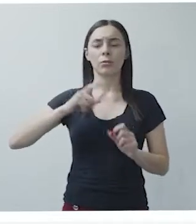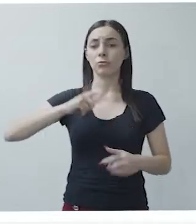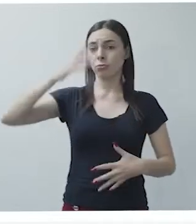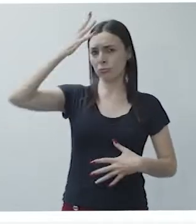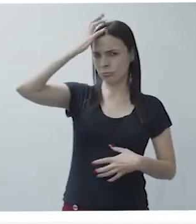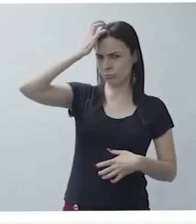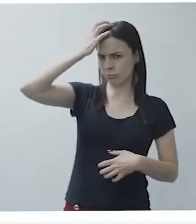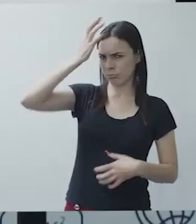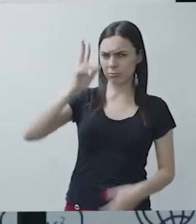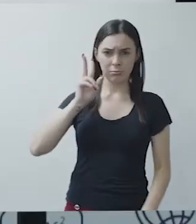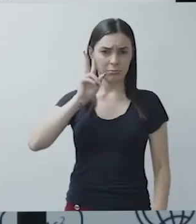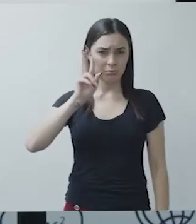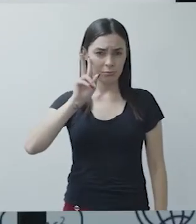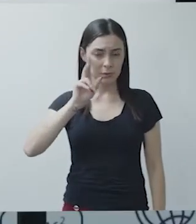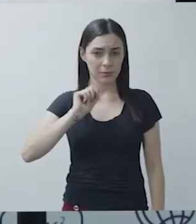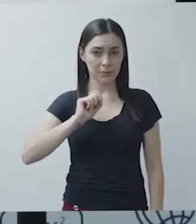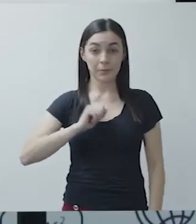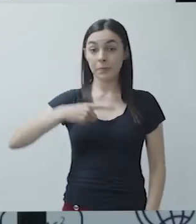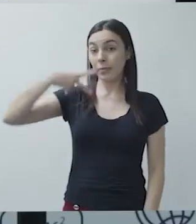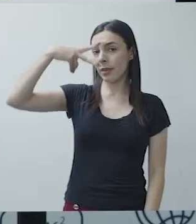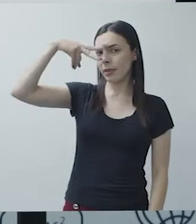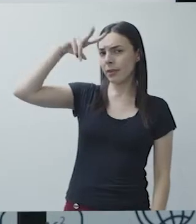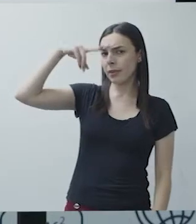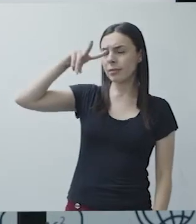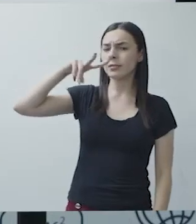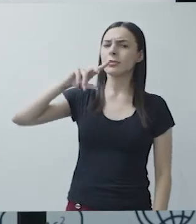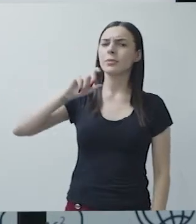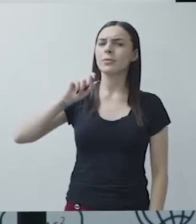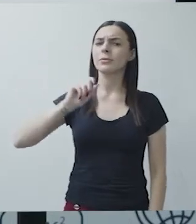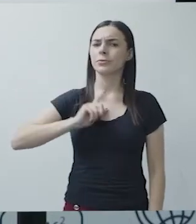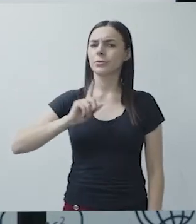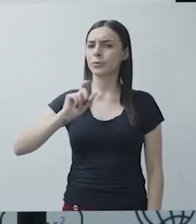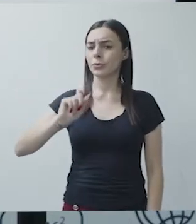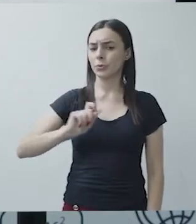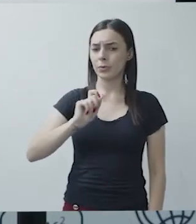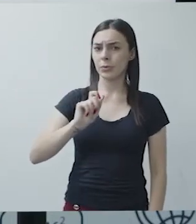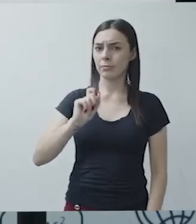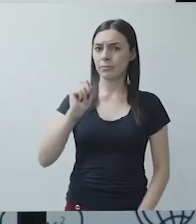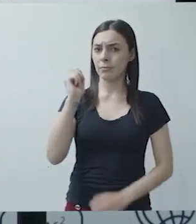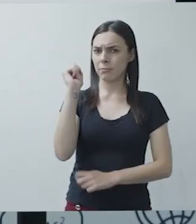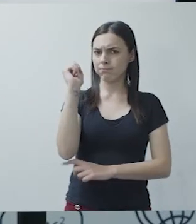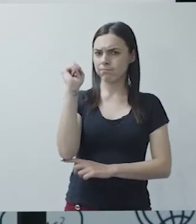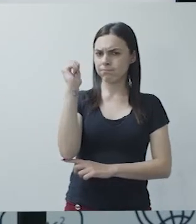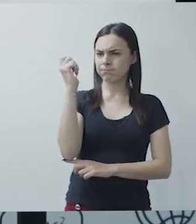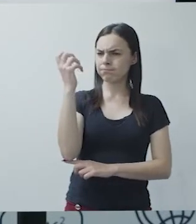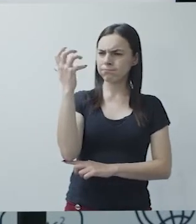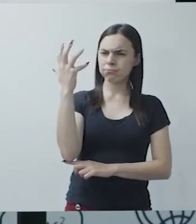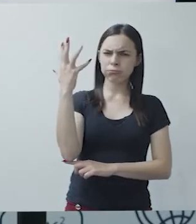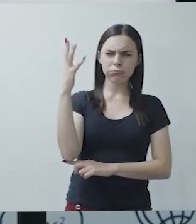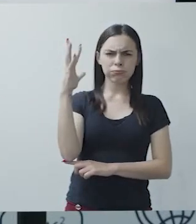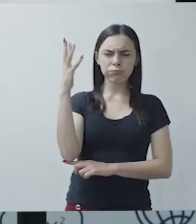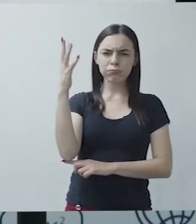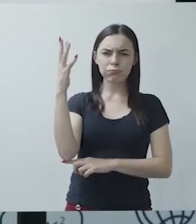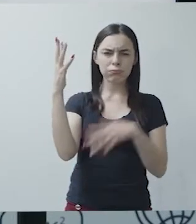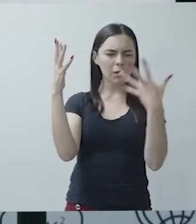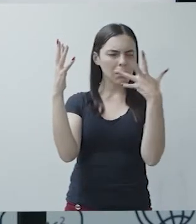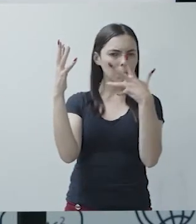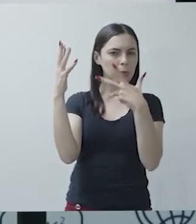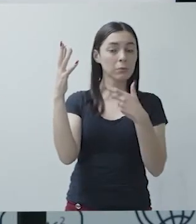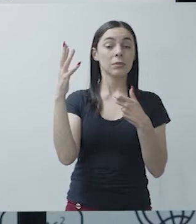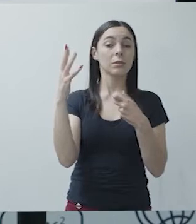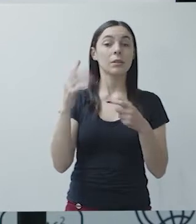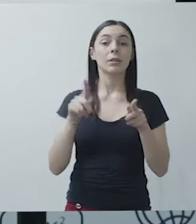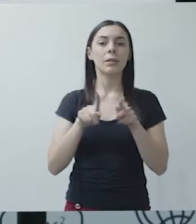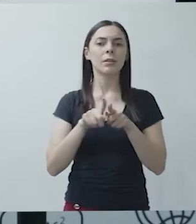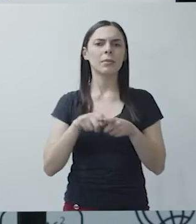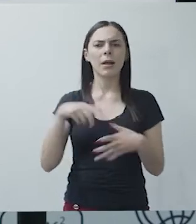envolvidos. Vocês lembram? Nessa história, nós tínhamos uma árvore grande, muito bonita, e